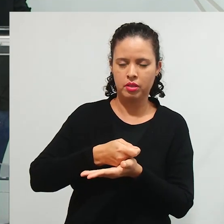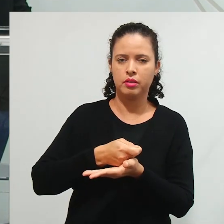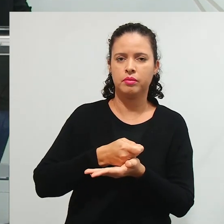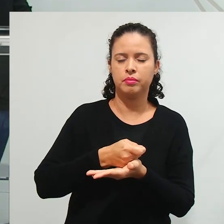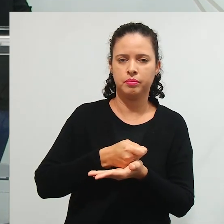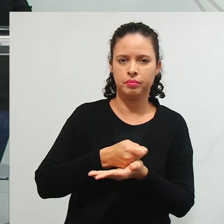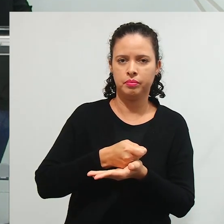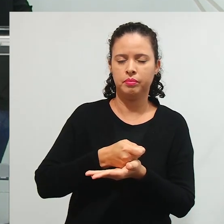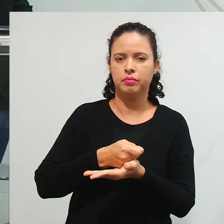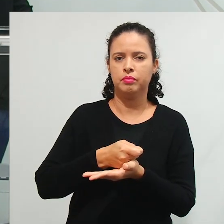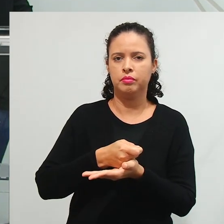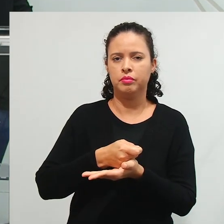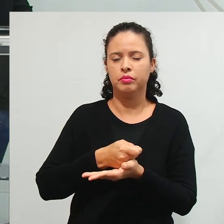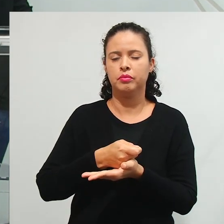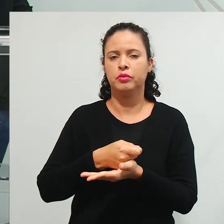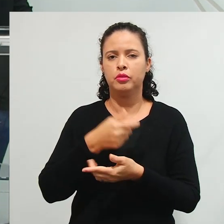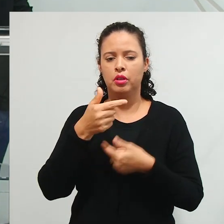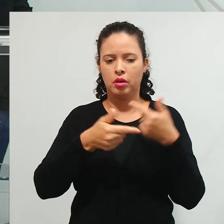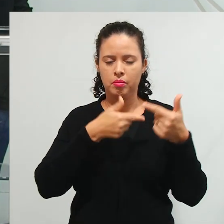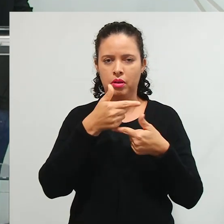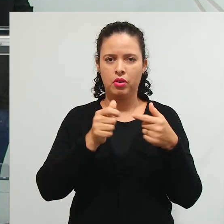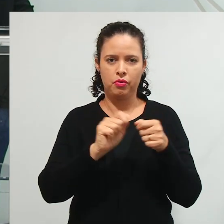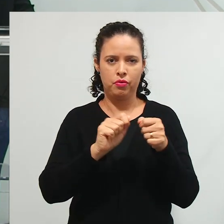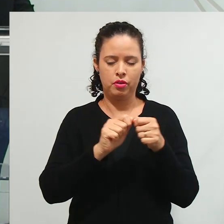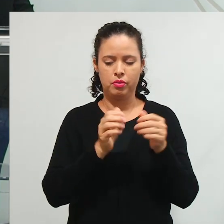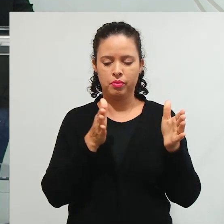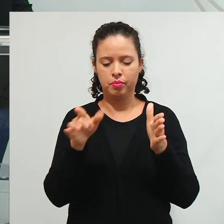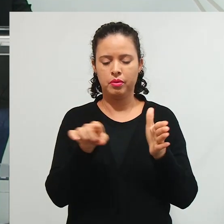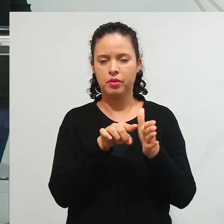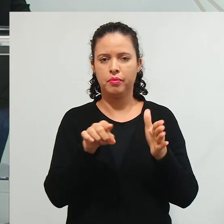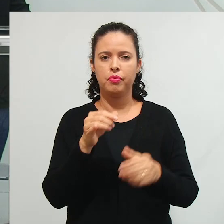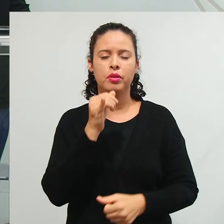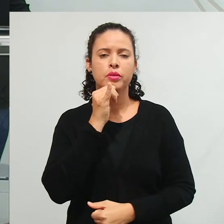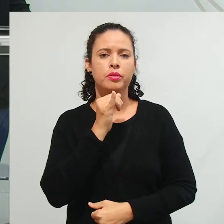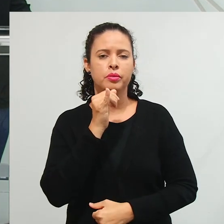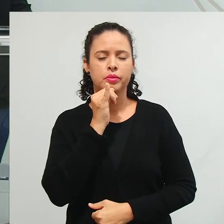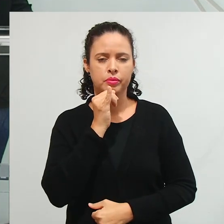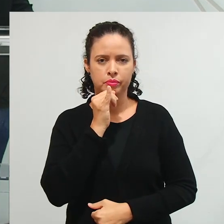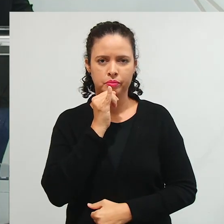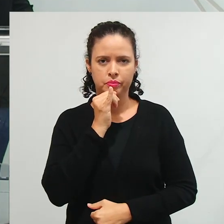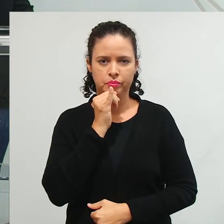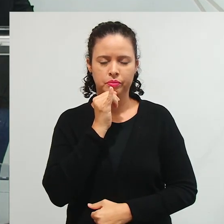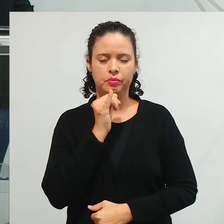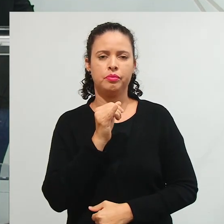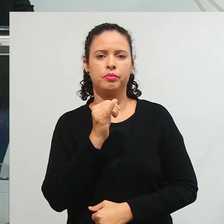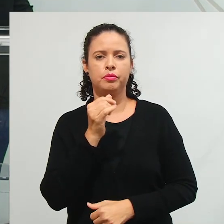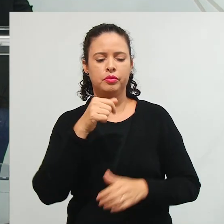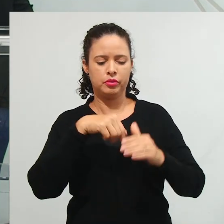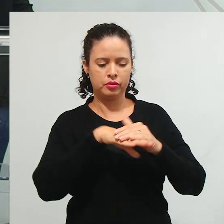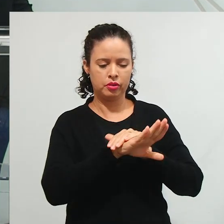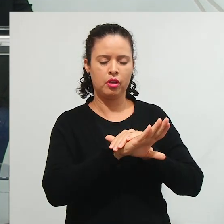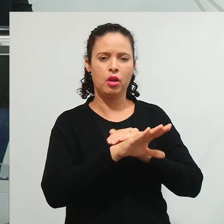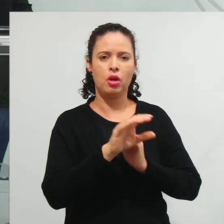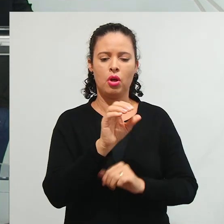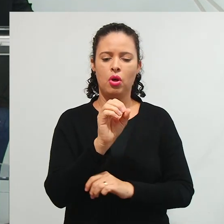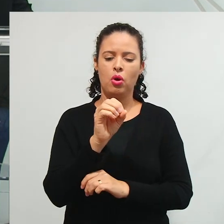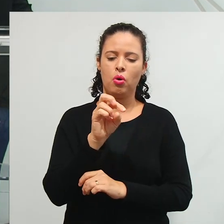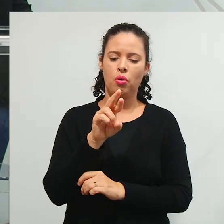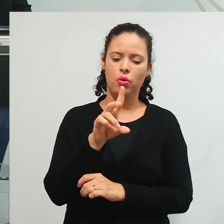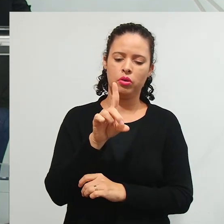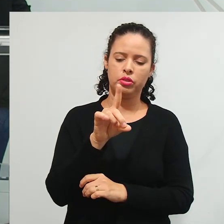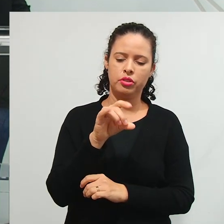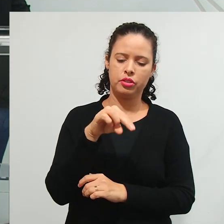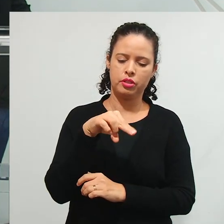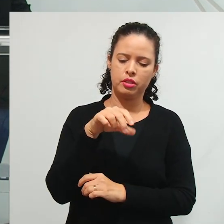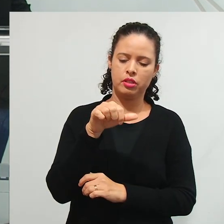serviços realizados em determinado período. Um exemplo de empenho ordinário. Então, quando